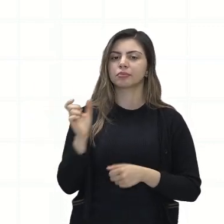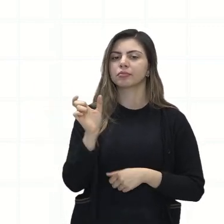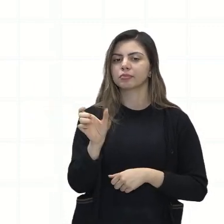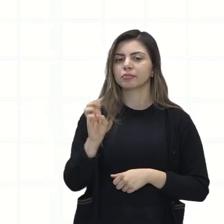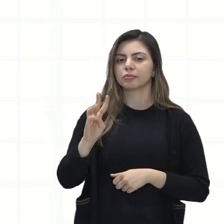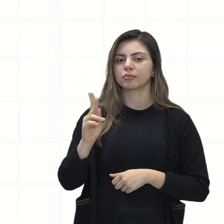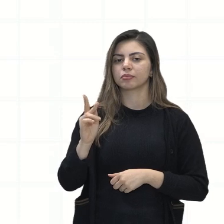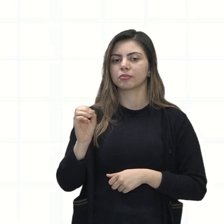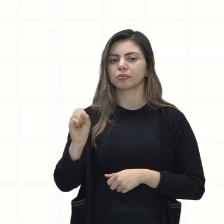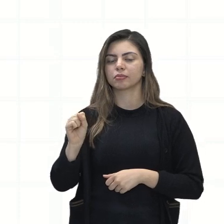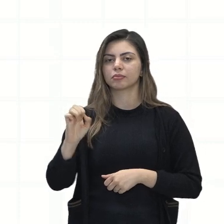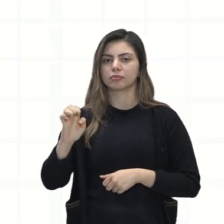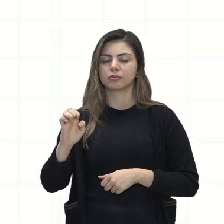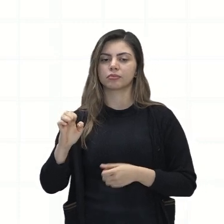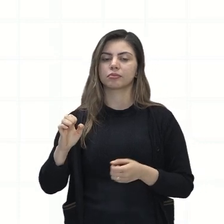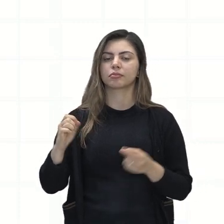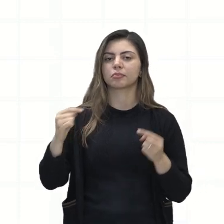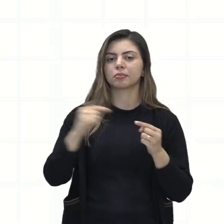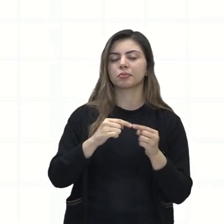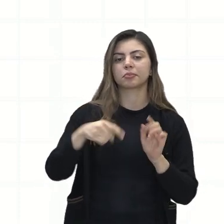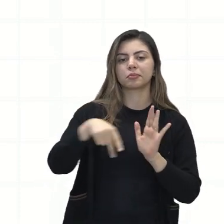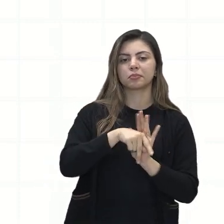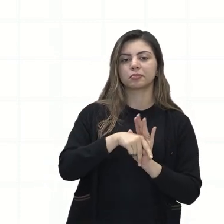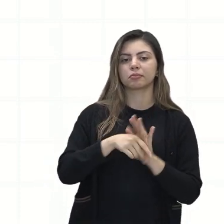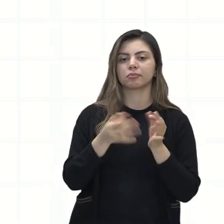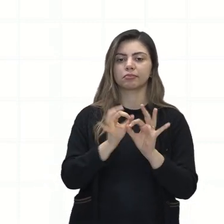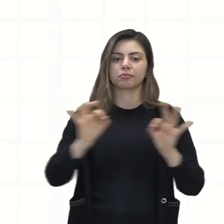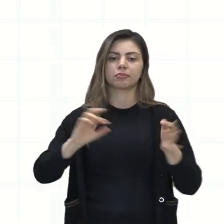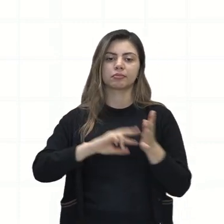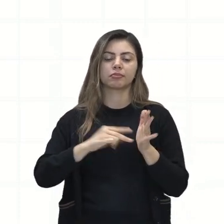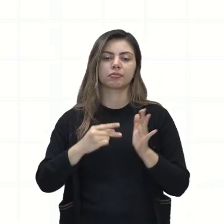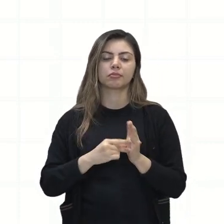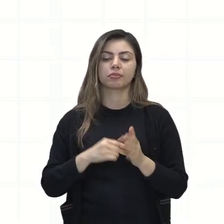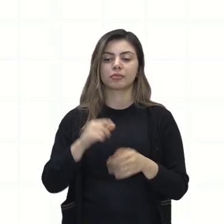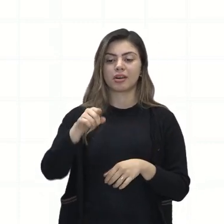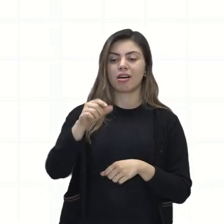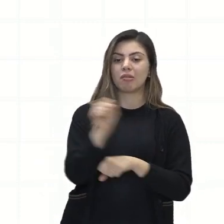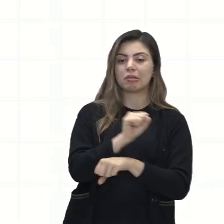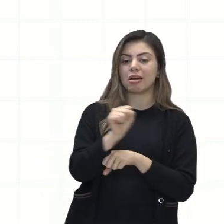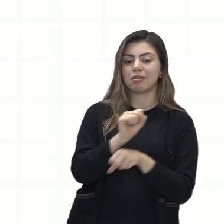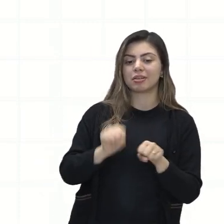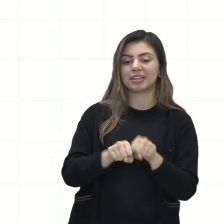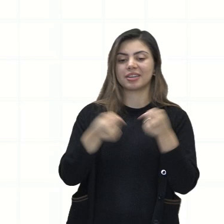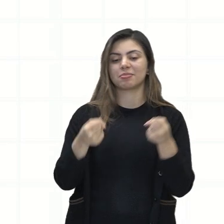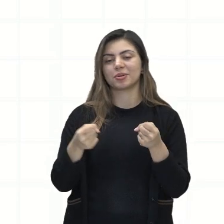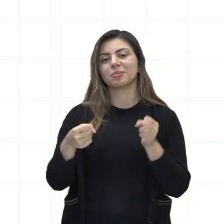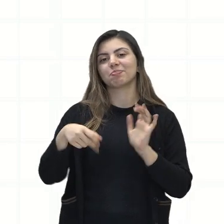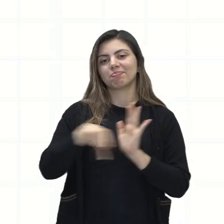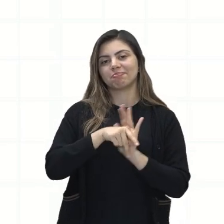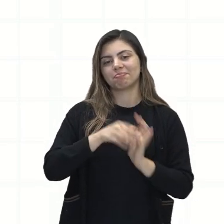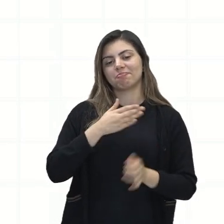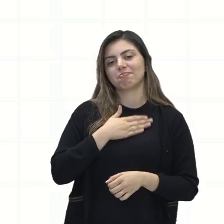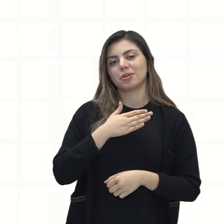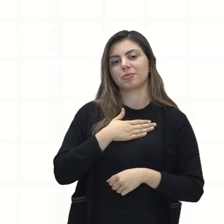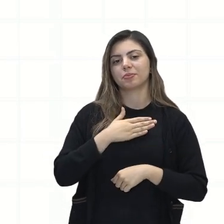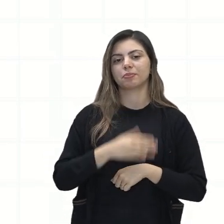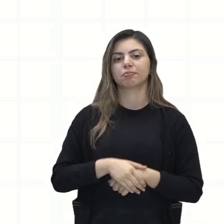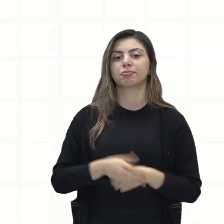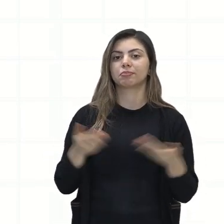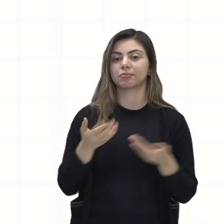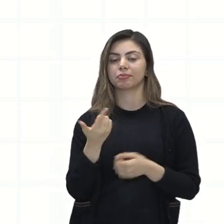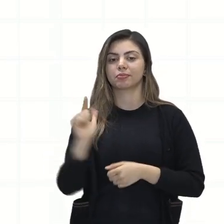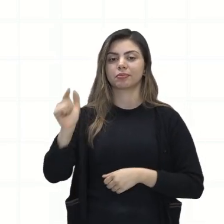posse, né? O carro cuja a ignição quebrou é meu, né? Então aqui o